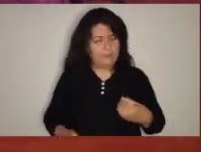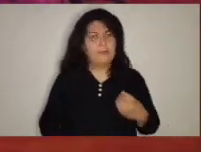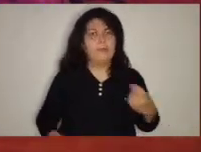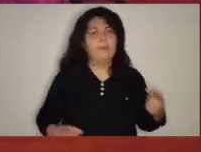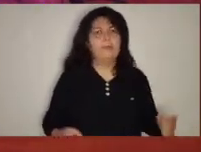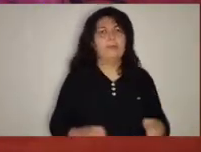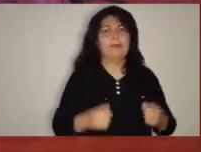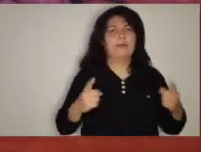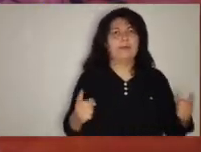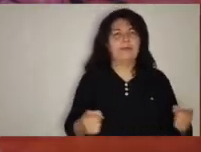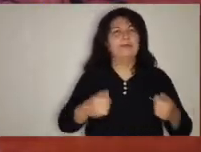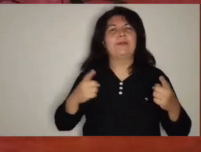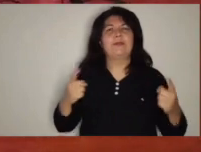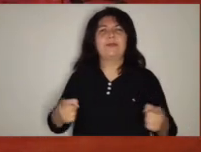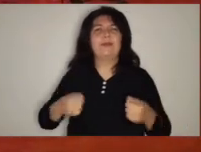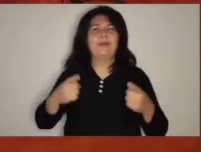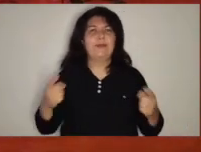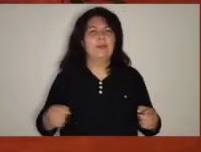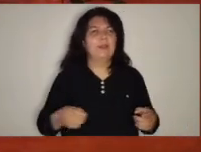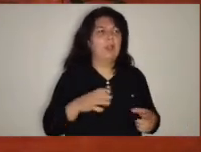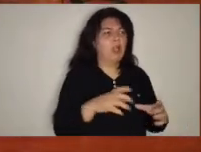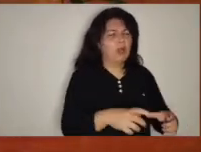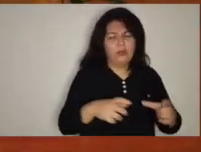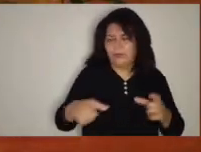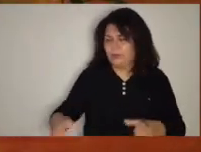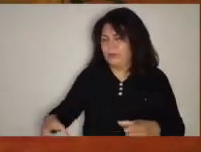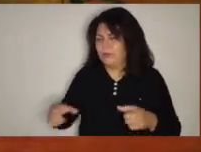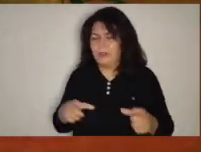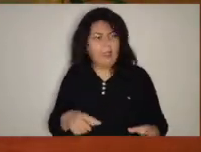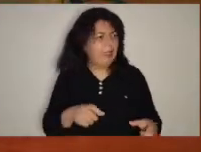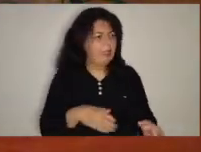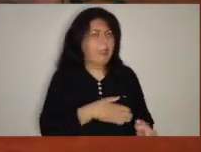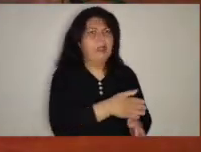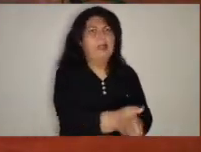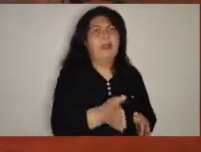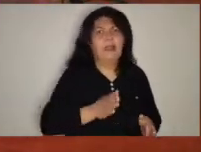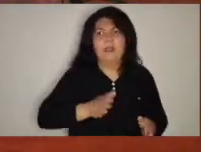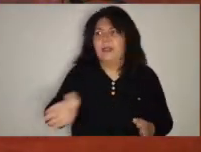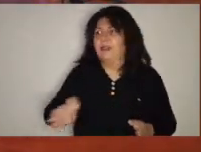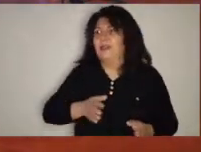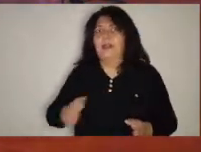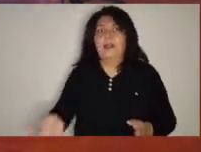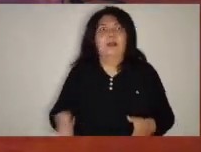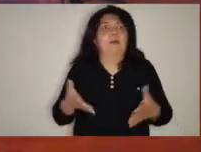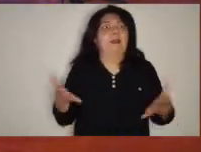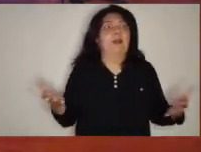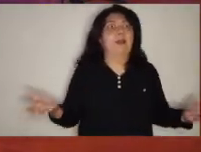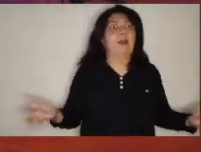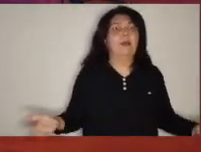Deus, palavras de vida eterna. Pra onde eu